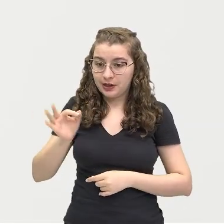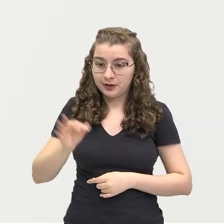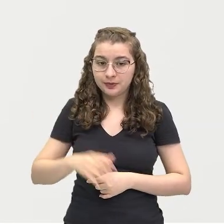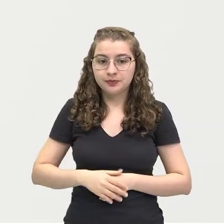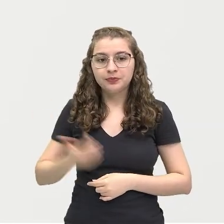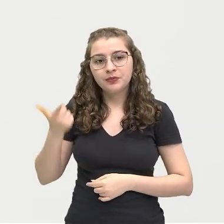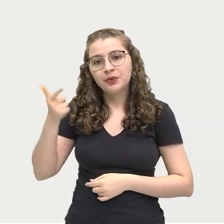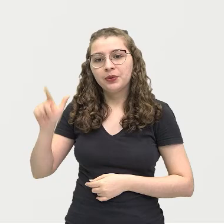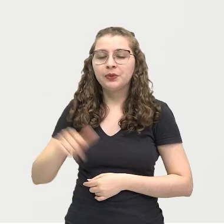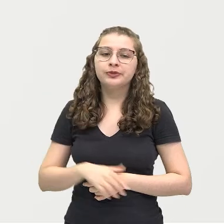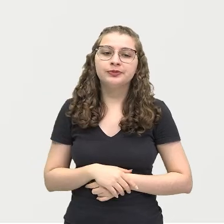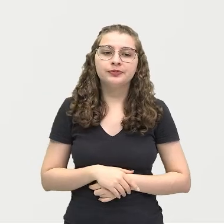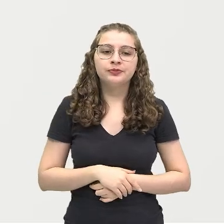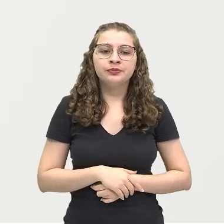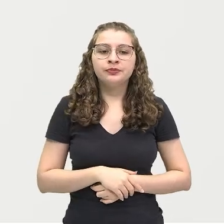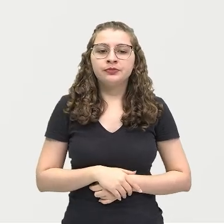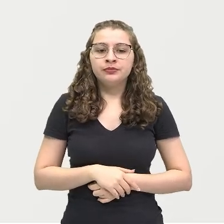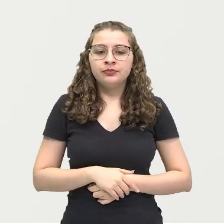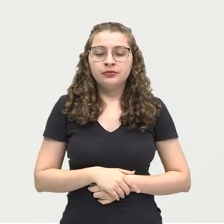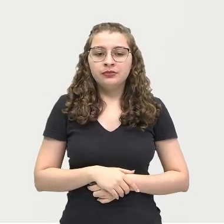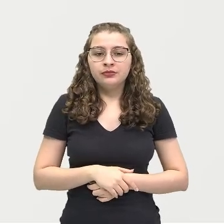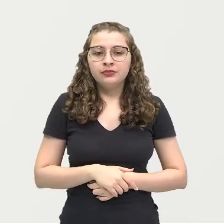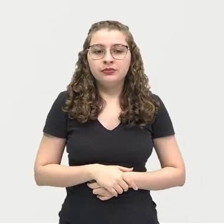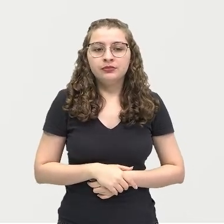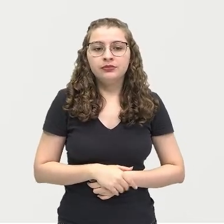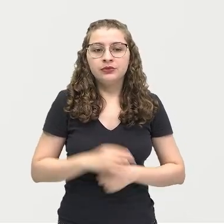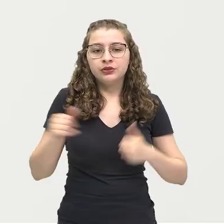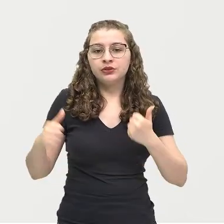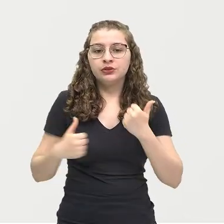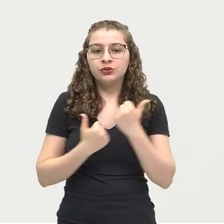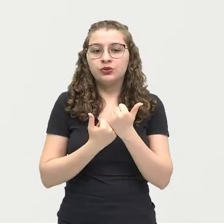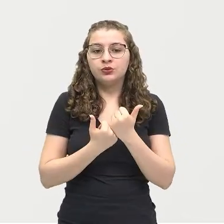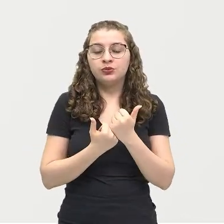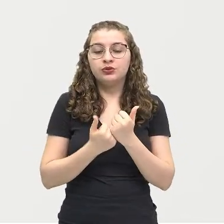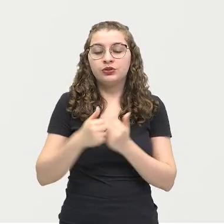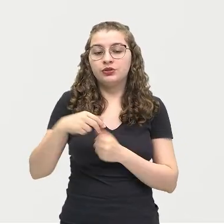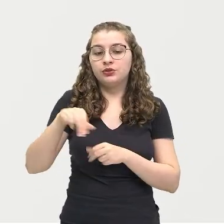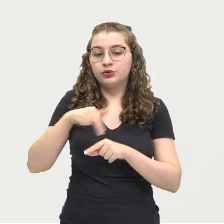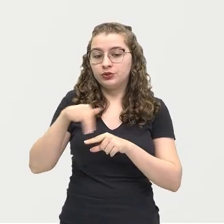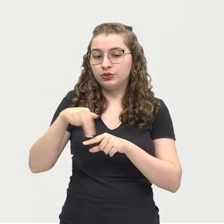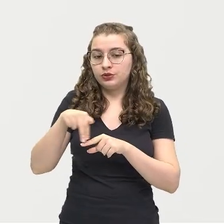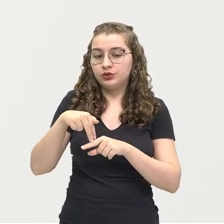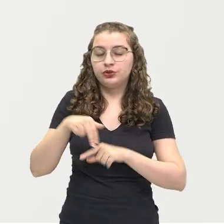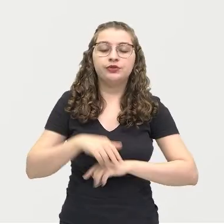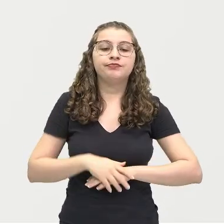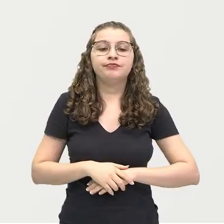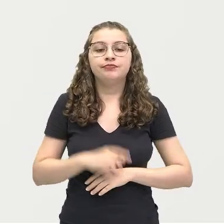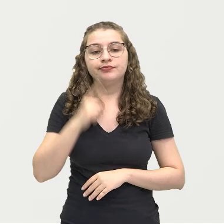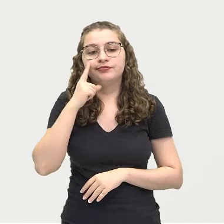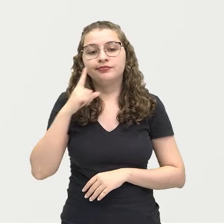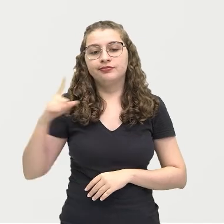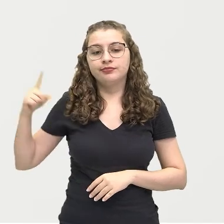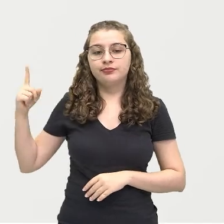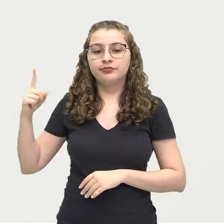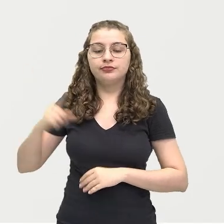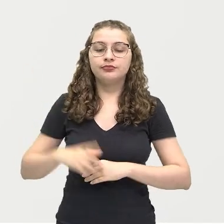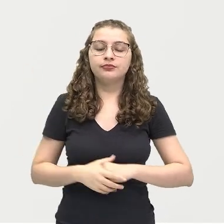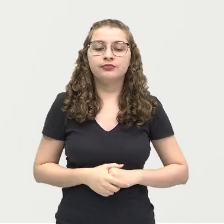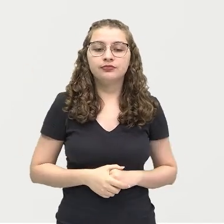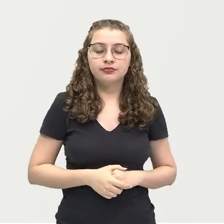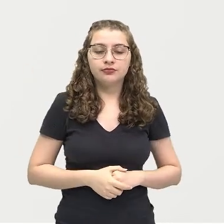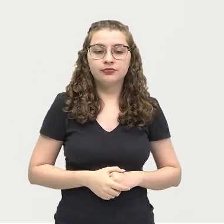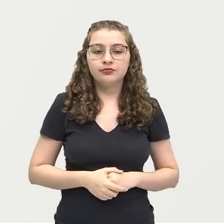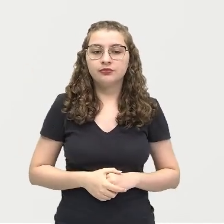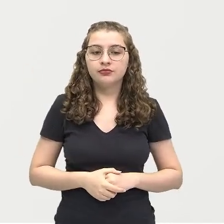ver mais agora, uns exemplos com a substituição no nitrogênio. Observem aqui. Estão vendo